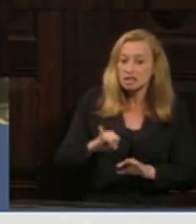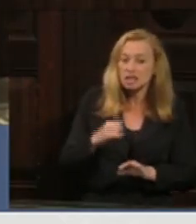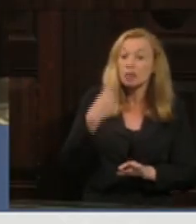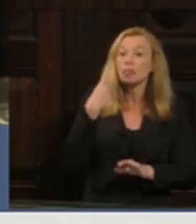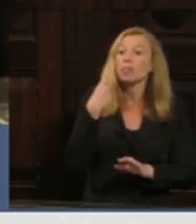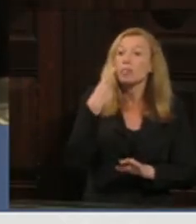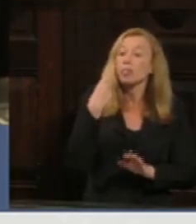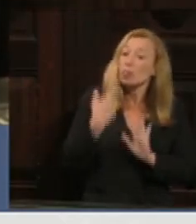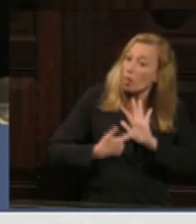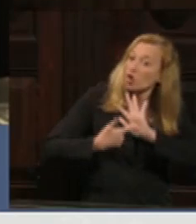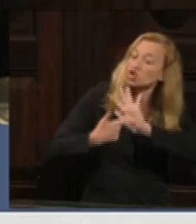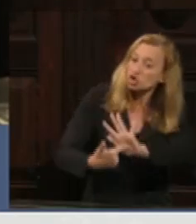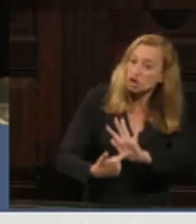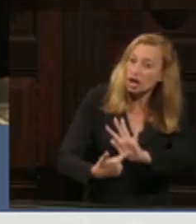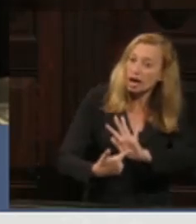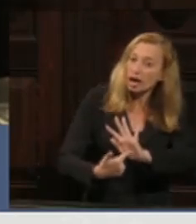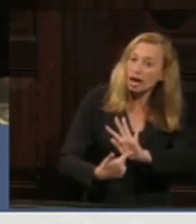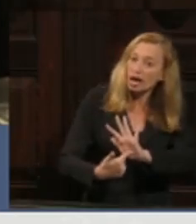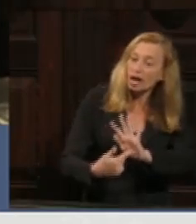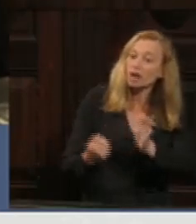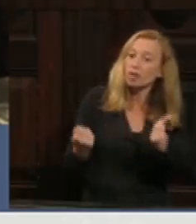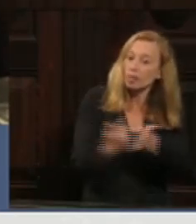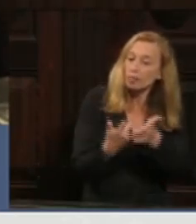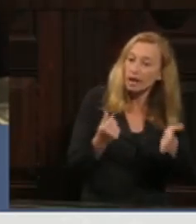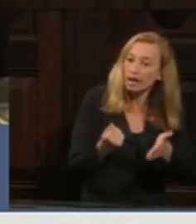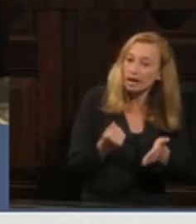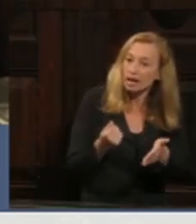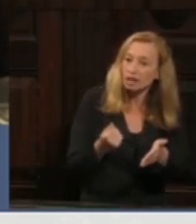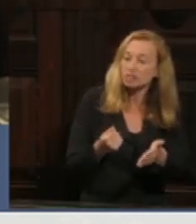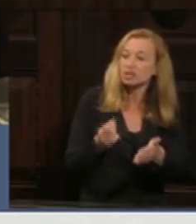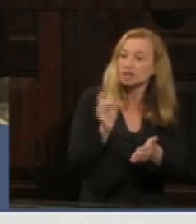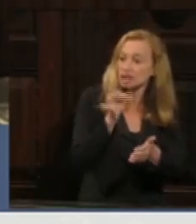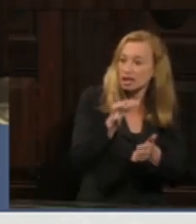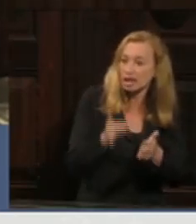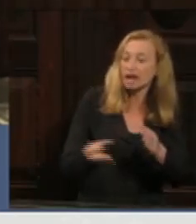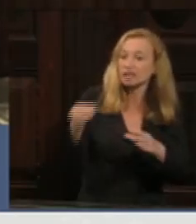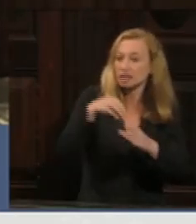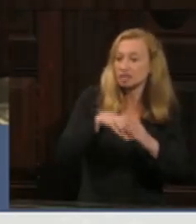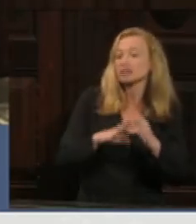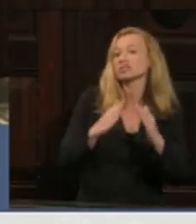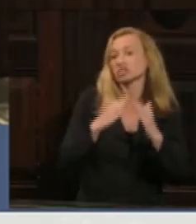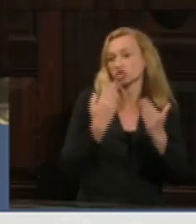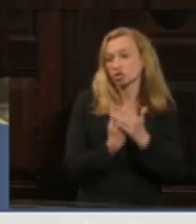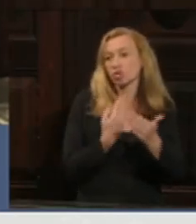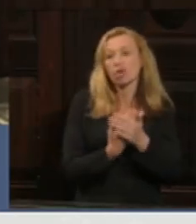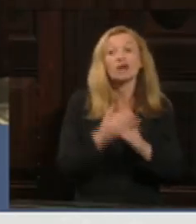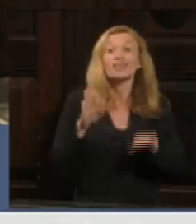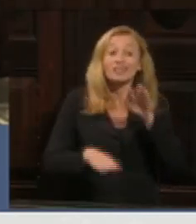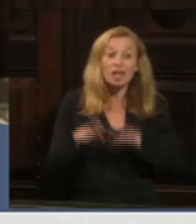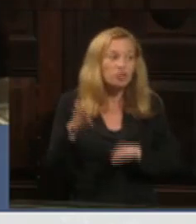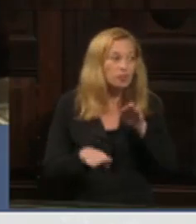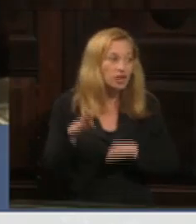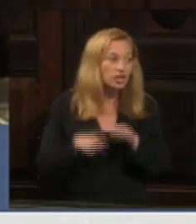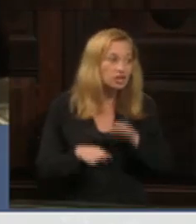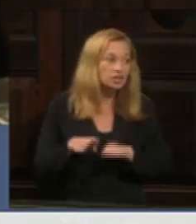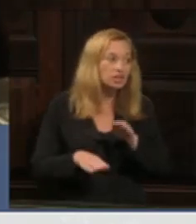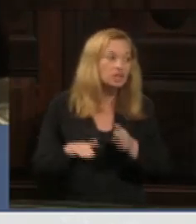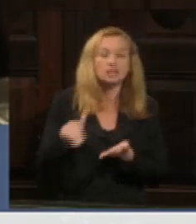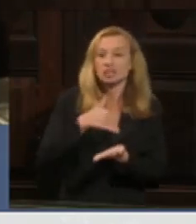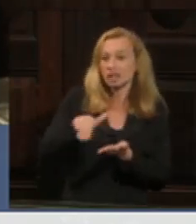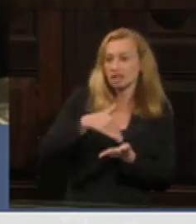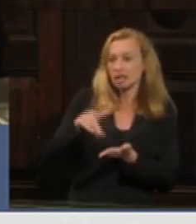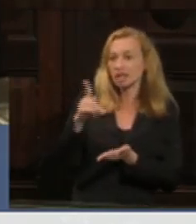na audiência, eu entendo a sua preocupação, que isso depende do pagamento autorizado pela Secretaria de